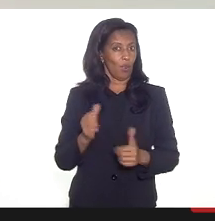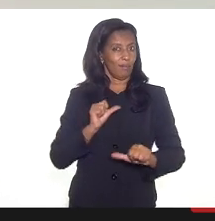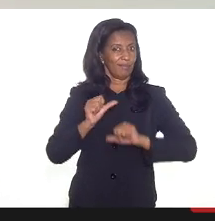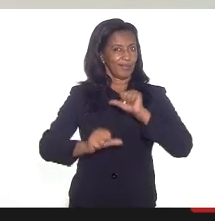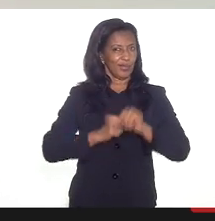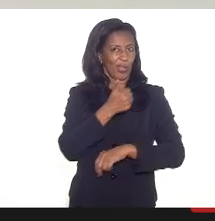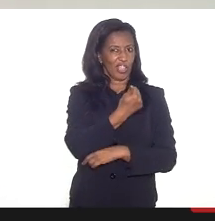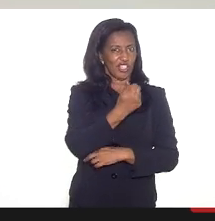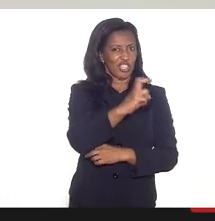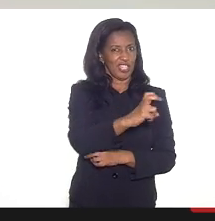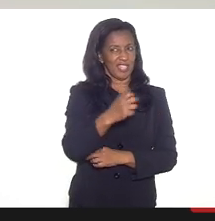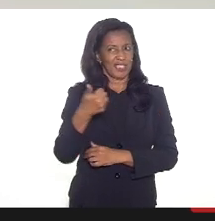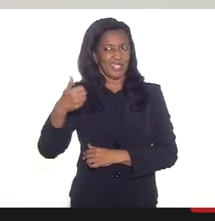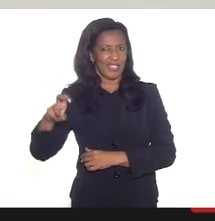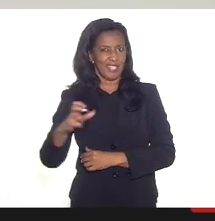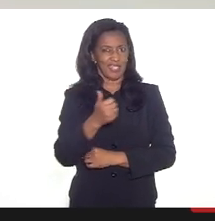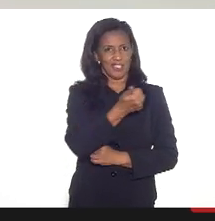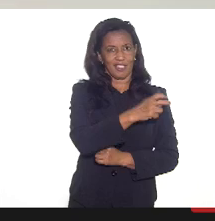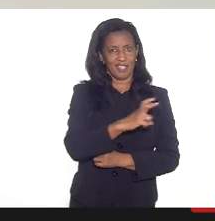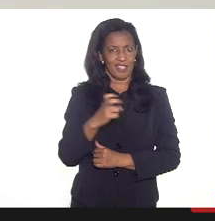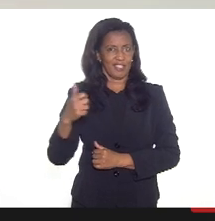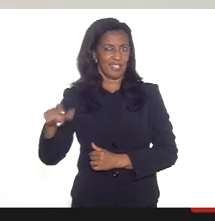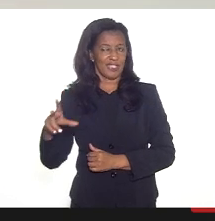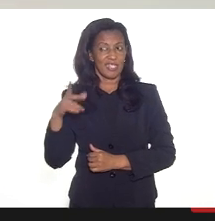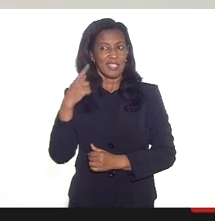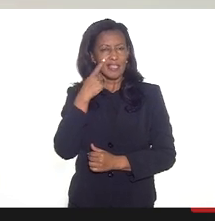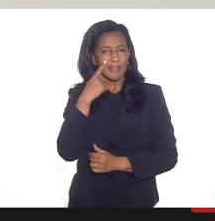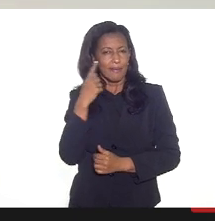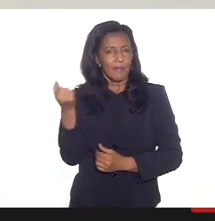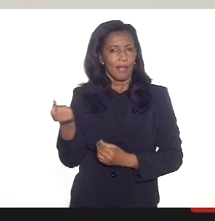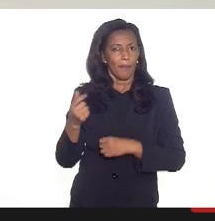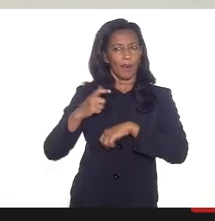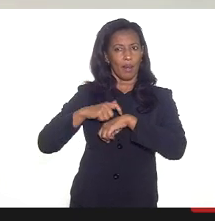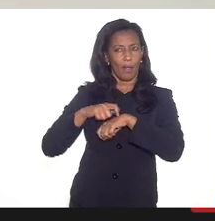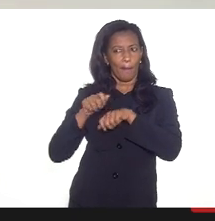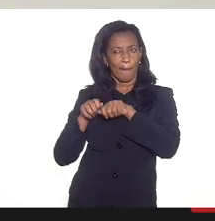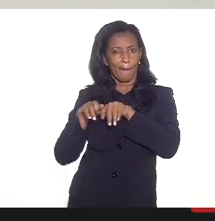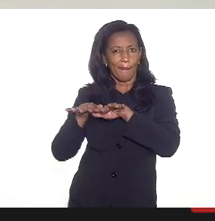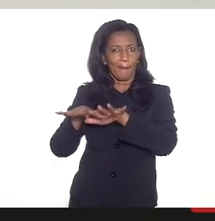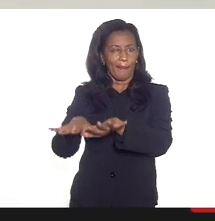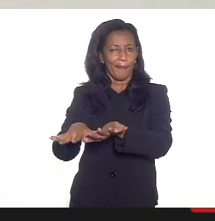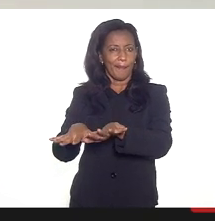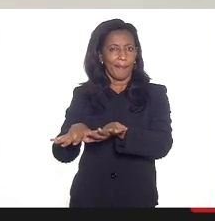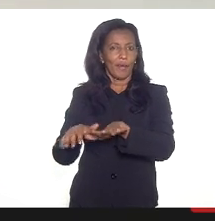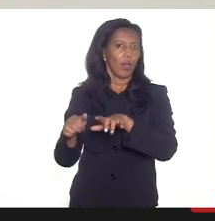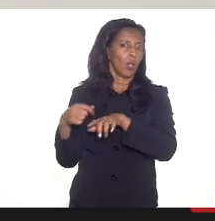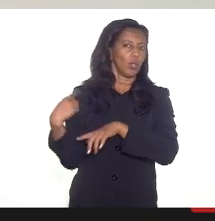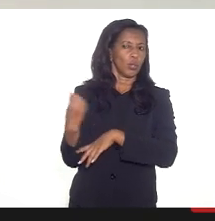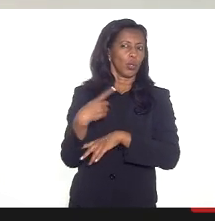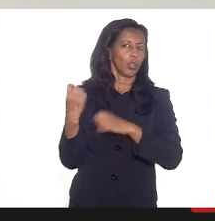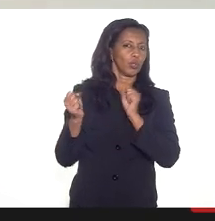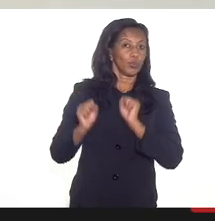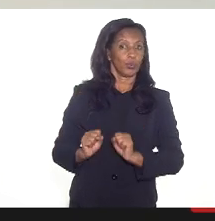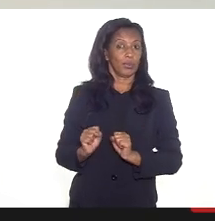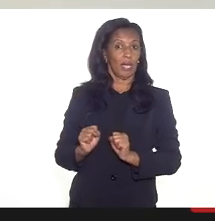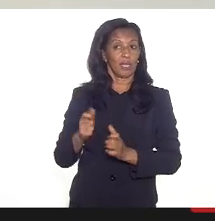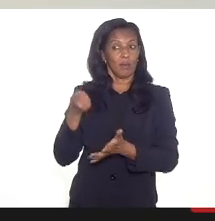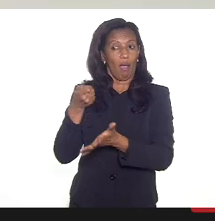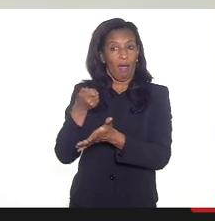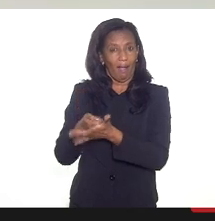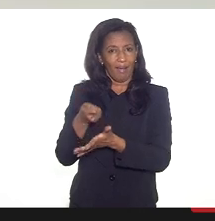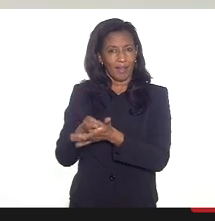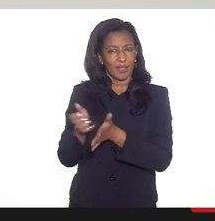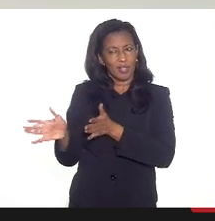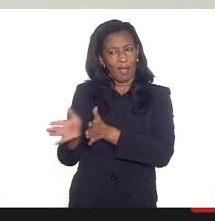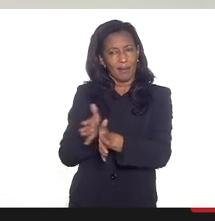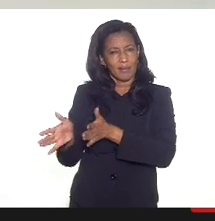sempre ouvindo as pontas, justamente para que naquele momento de pandemia, aquele momento inicial, nós pudéssemos garantir o acesso das